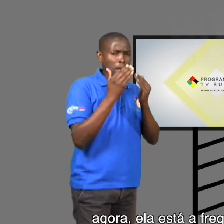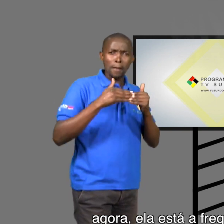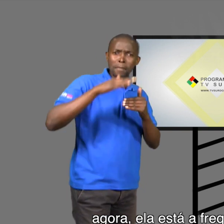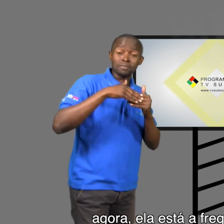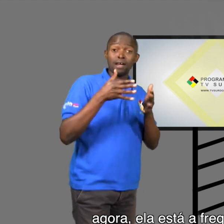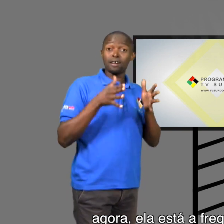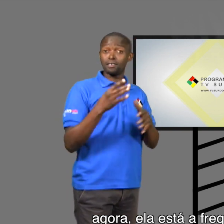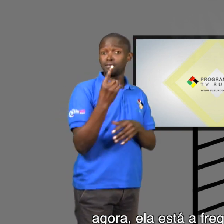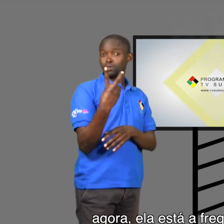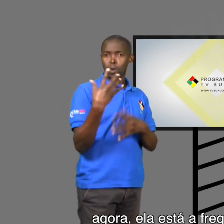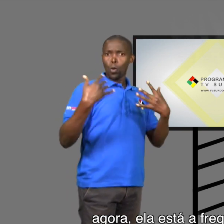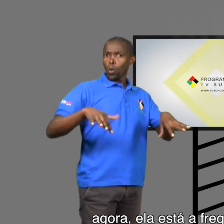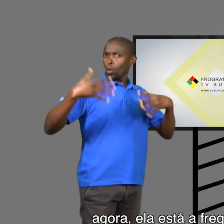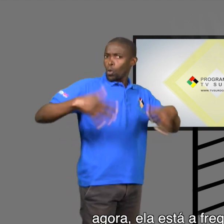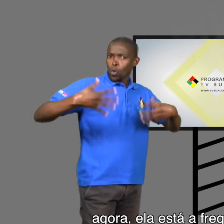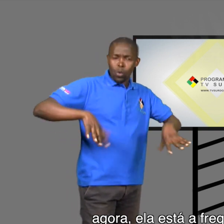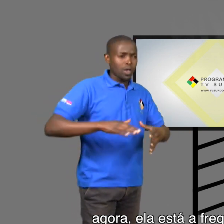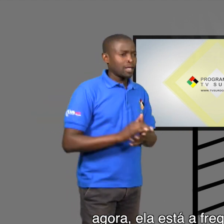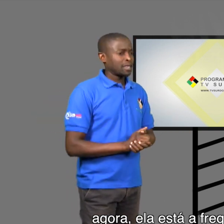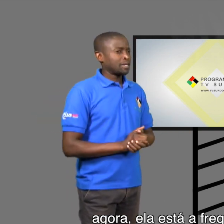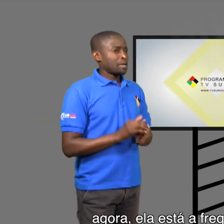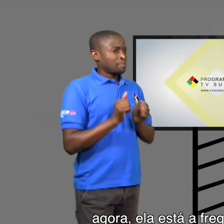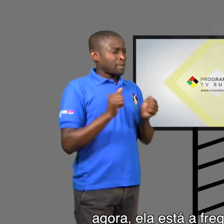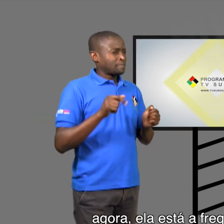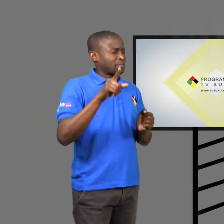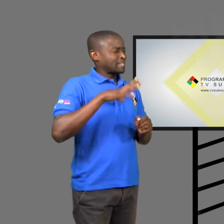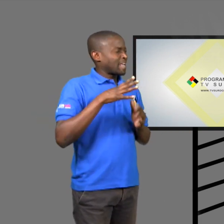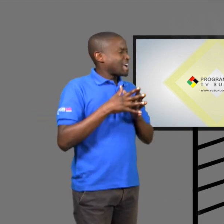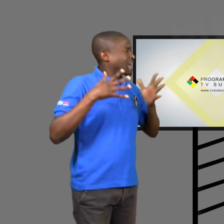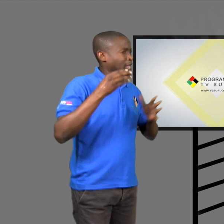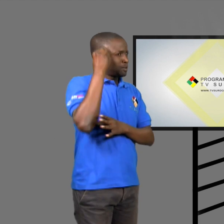Agora, ela está a frequentar a 11ª classe.